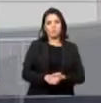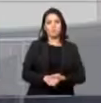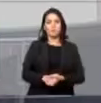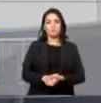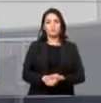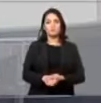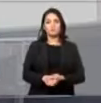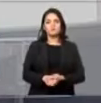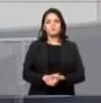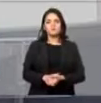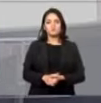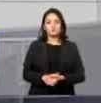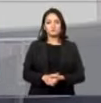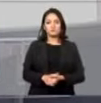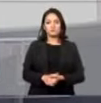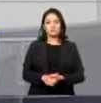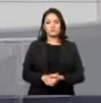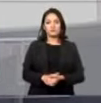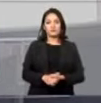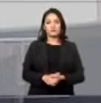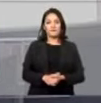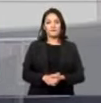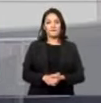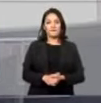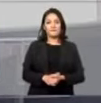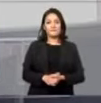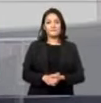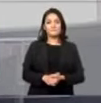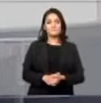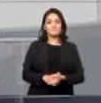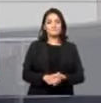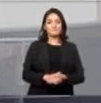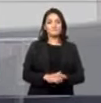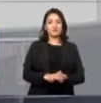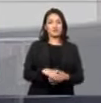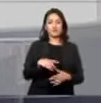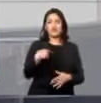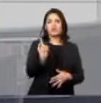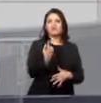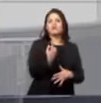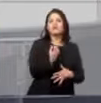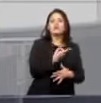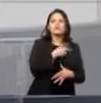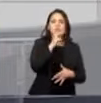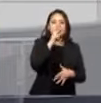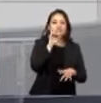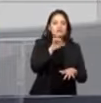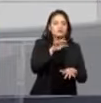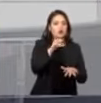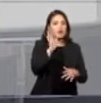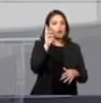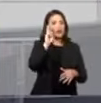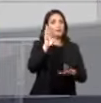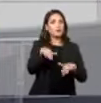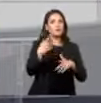do fogo, dos incêndios, né? Nós vivemos um outro tipo de incêndio.